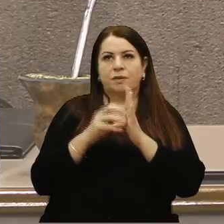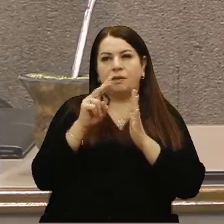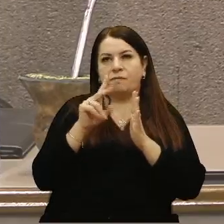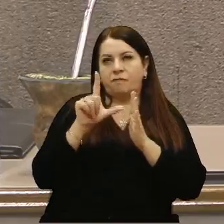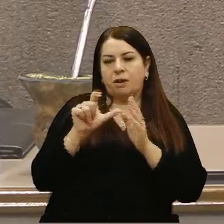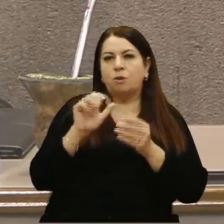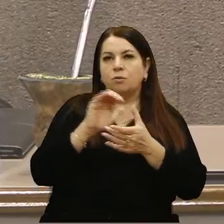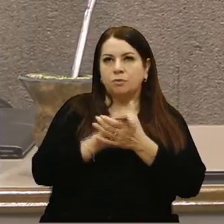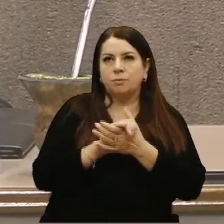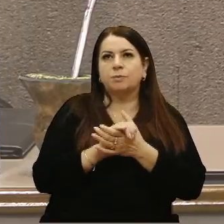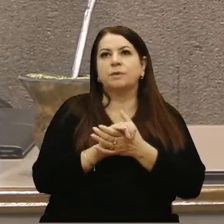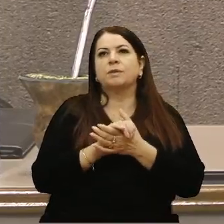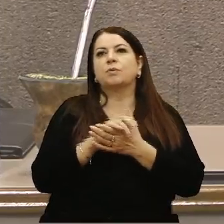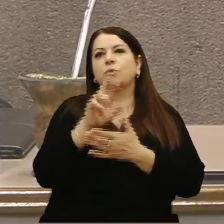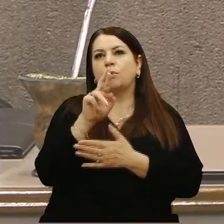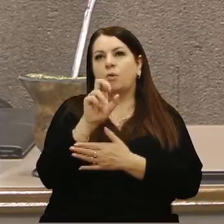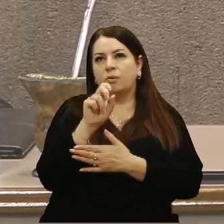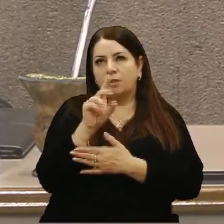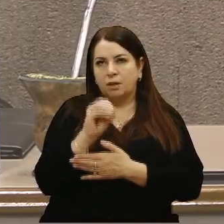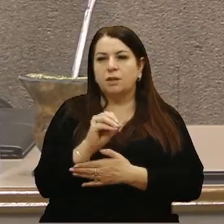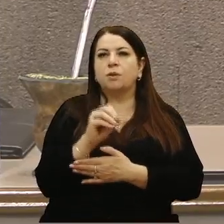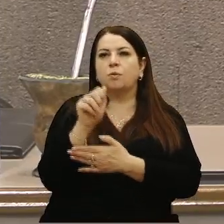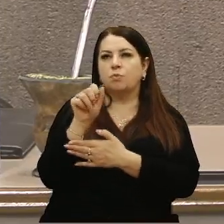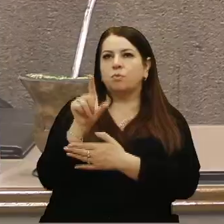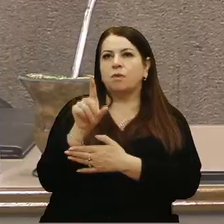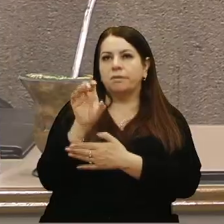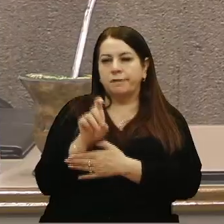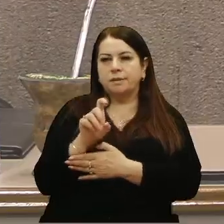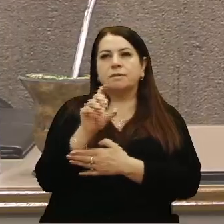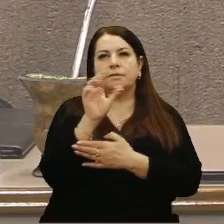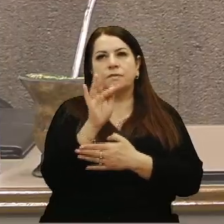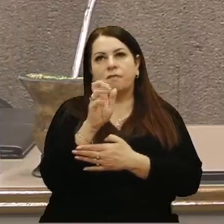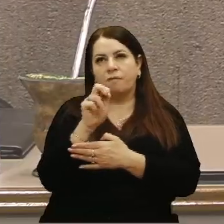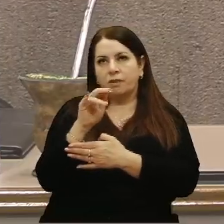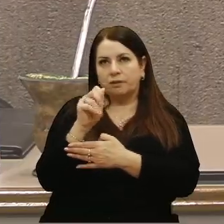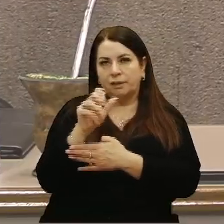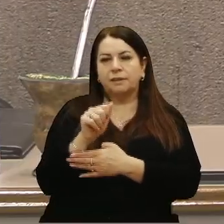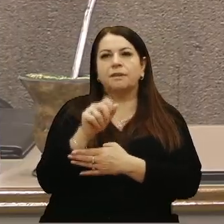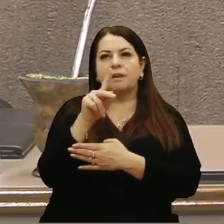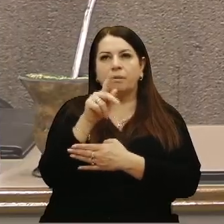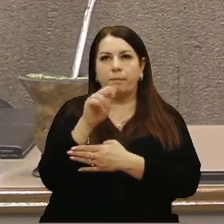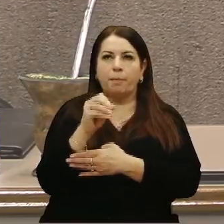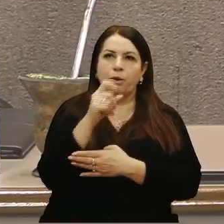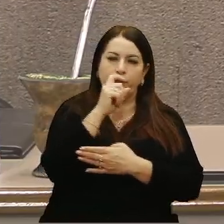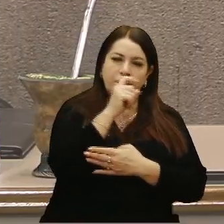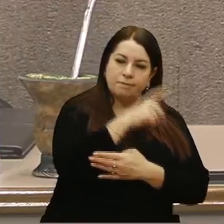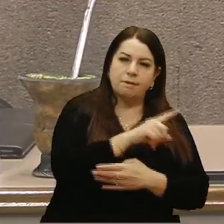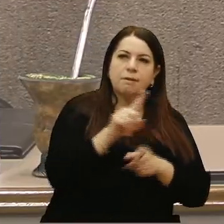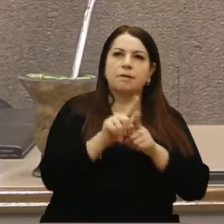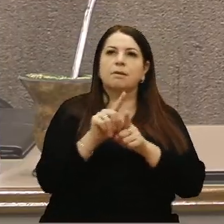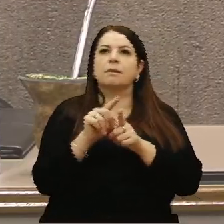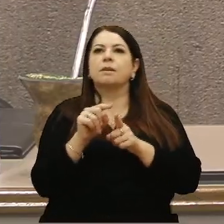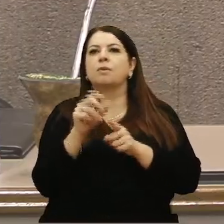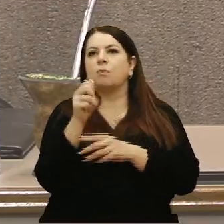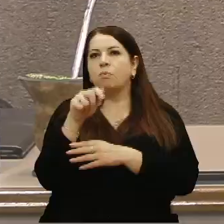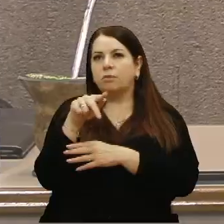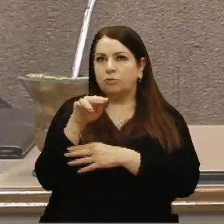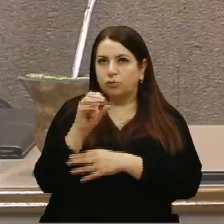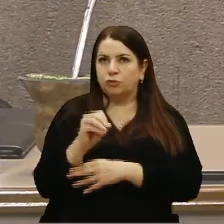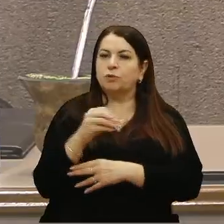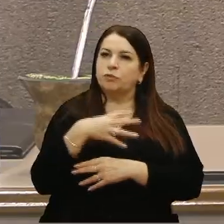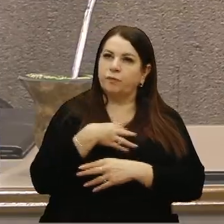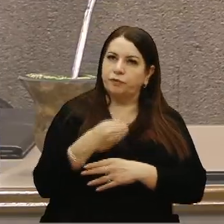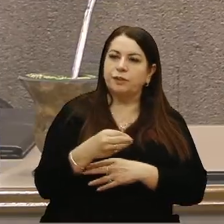esposa, o esposo Rodrigo, a Amália, o Alex, a Fernanda, o senhor Paulo, pai da Fernanda, Fernando e o Ângelo, filhos da